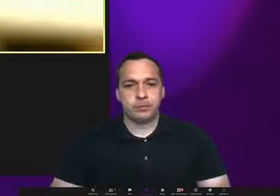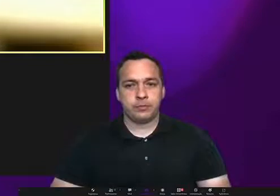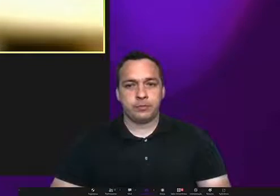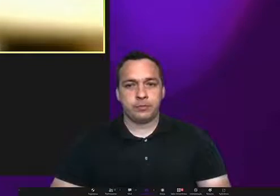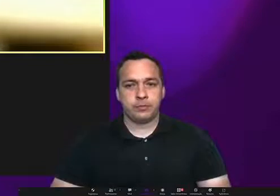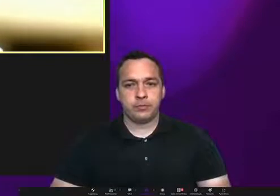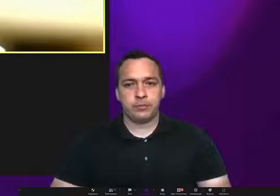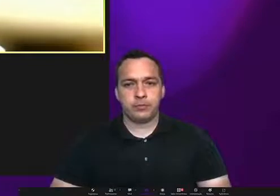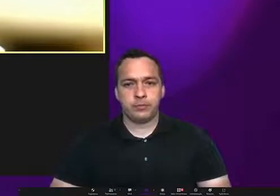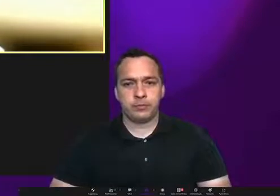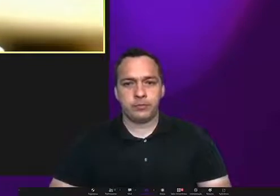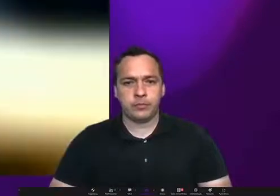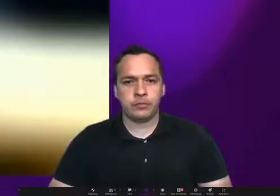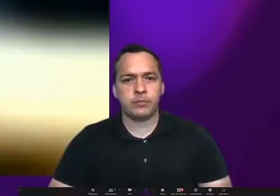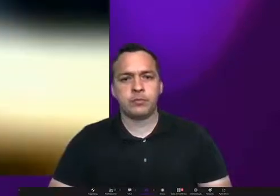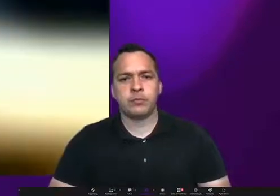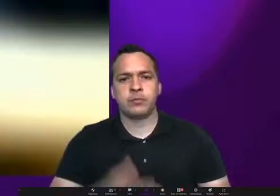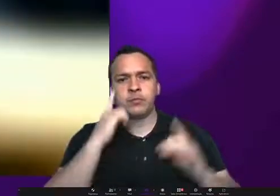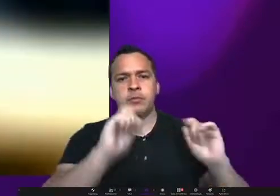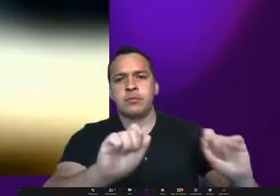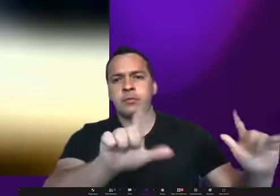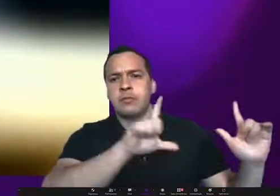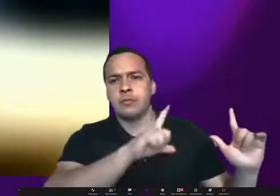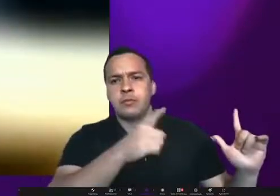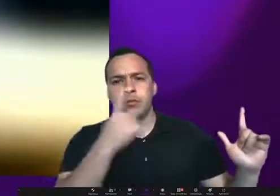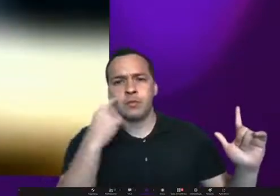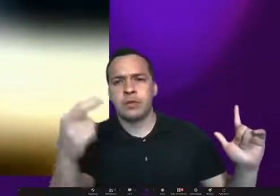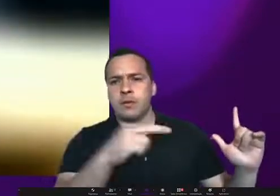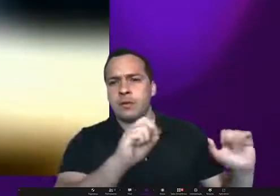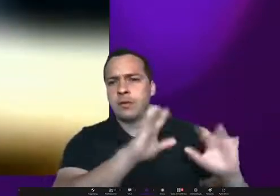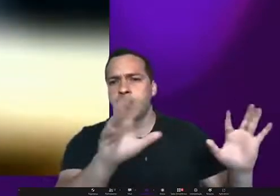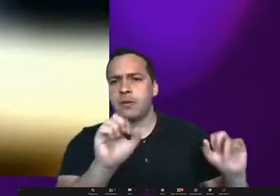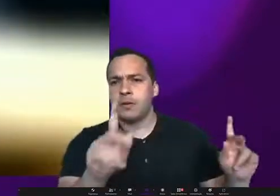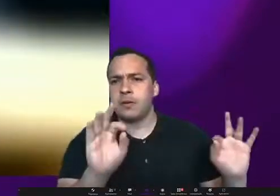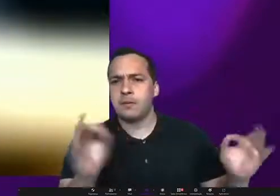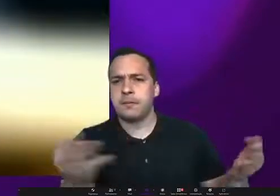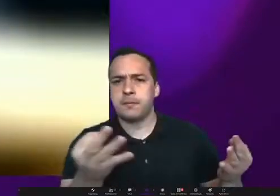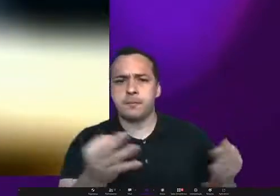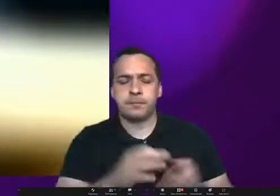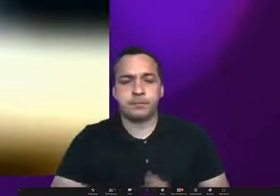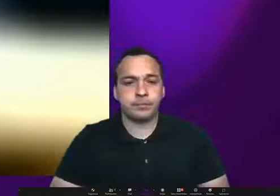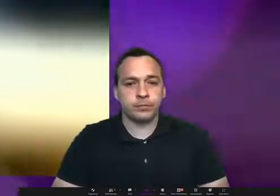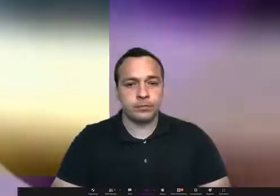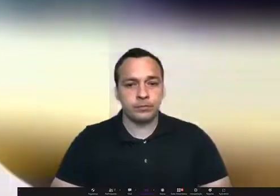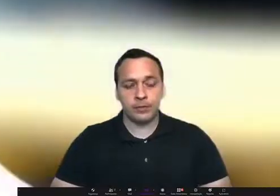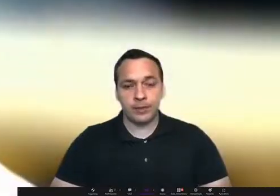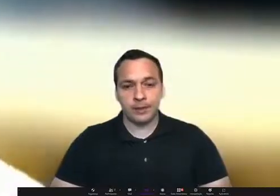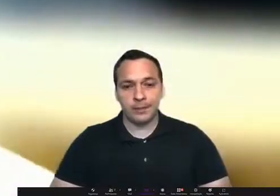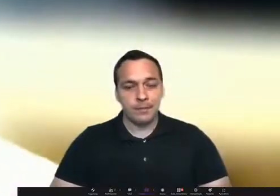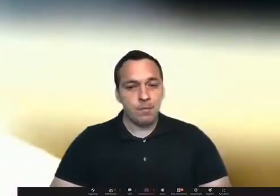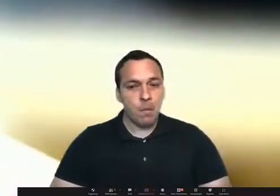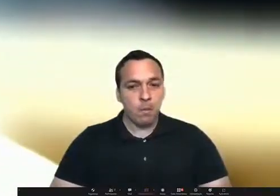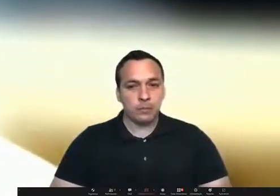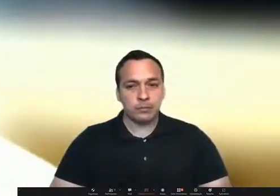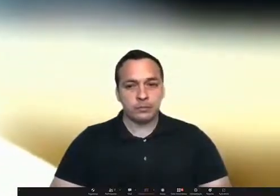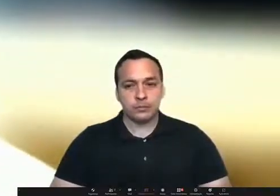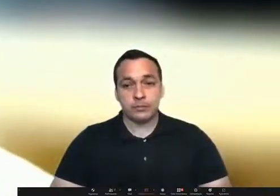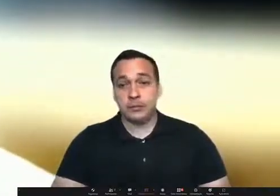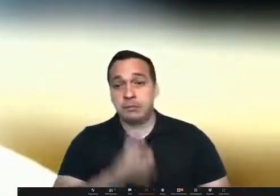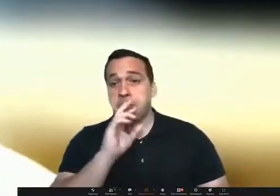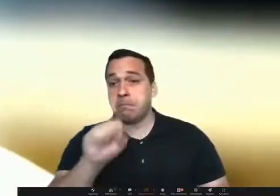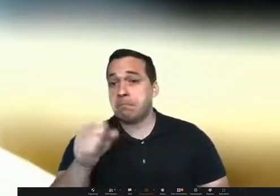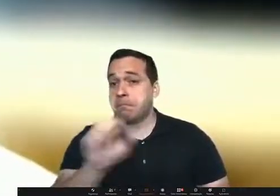Se puede ver mis diapositivas bien. Consegue compartilhar a tela? Sim.